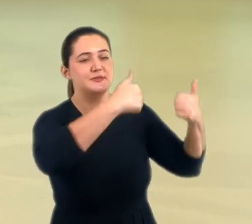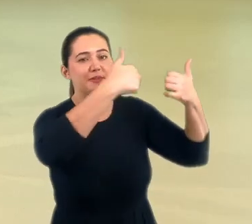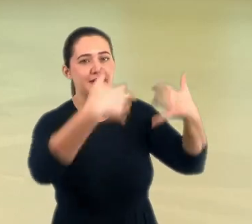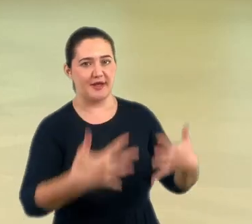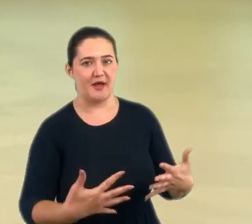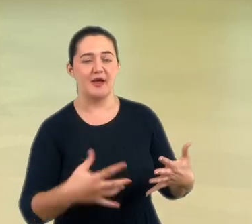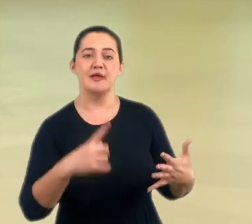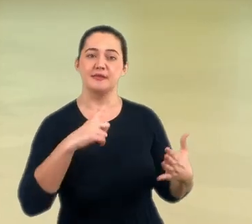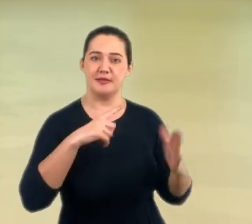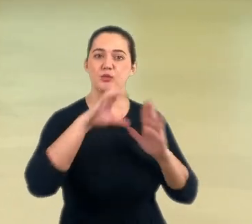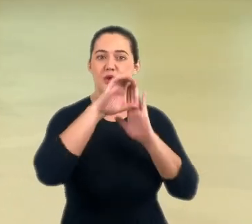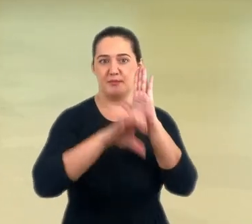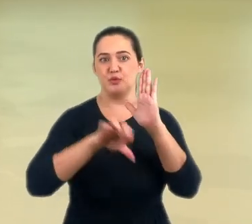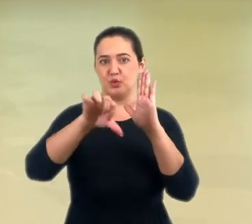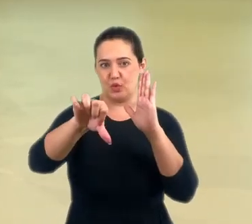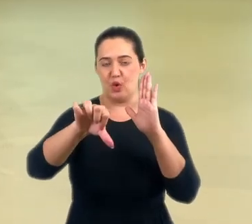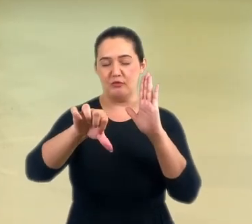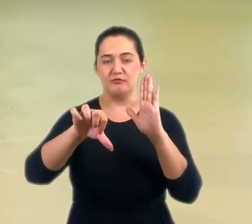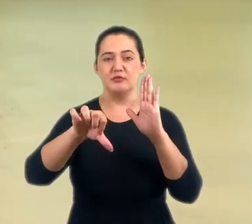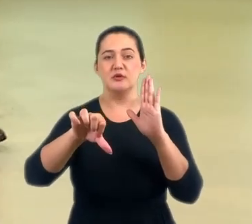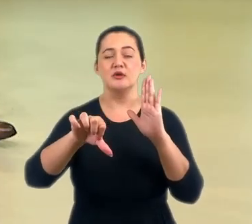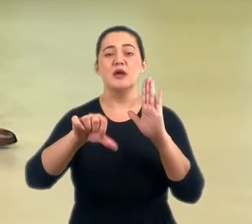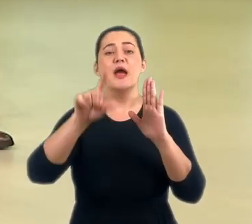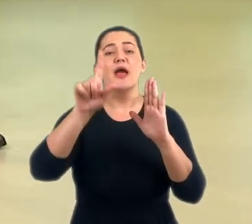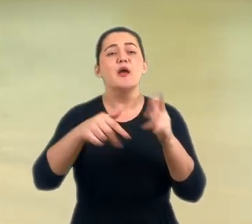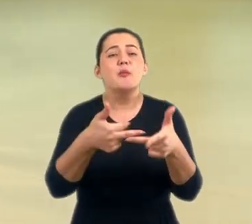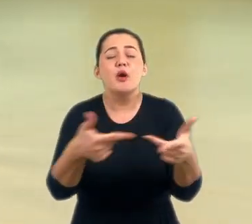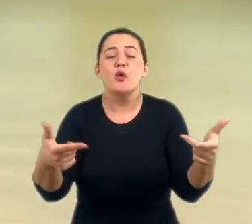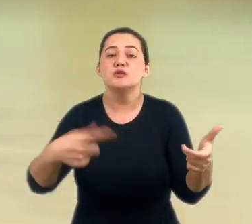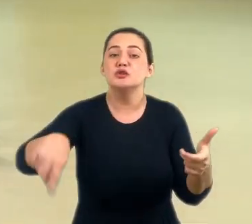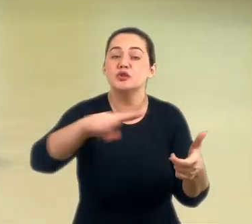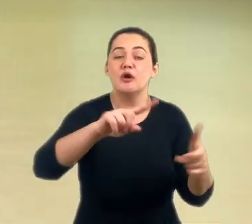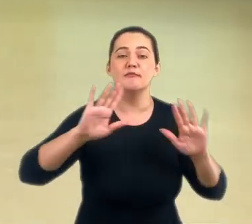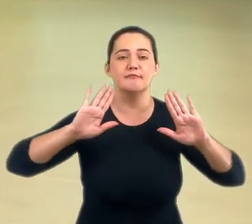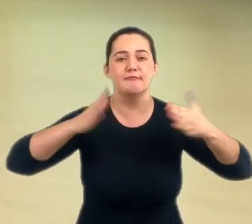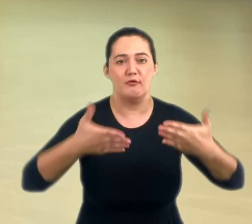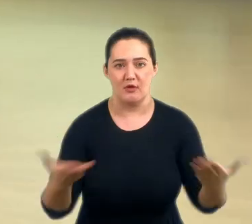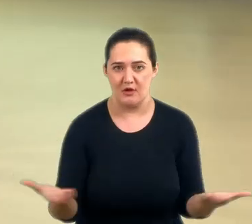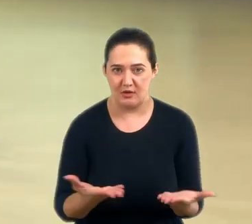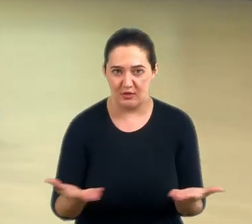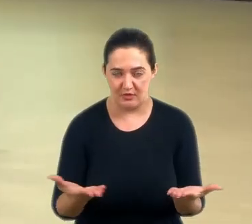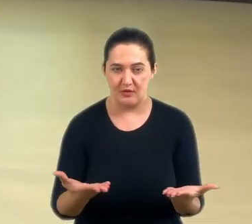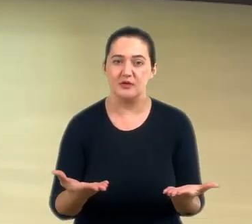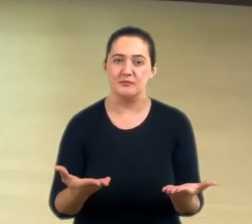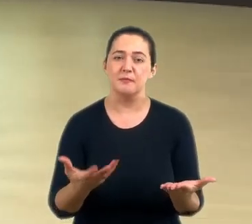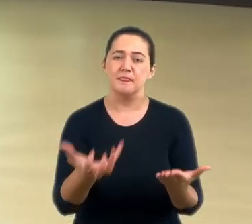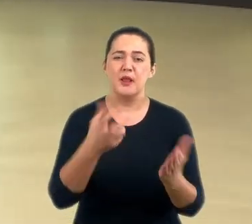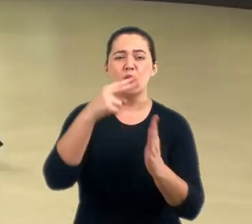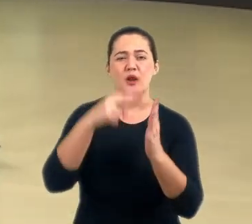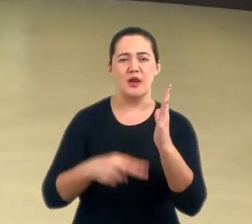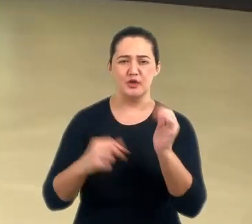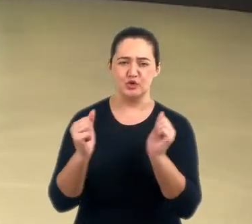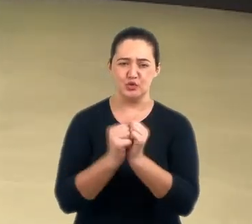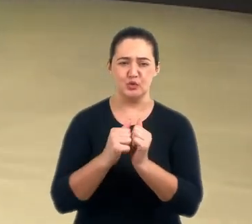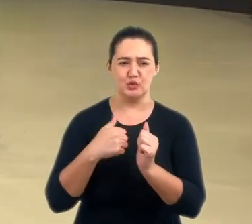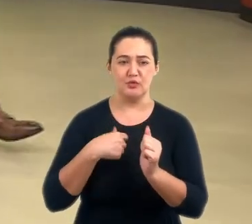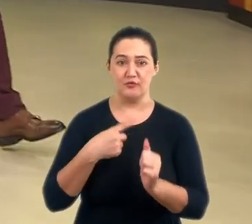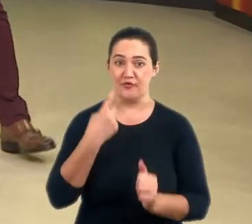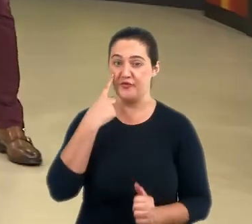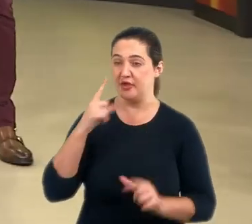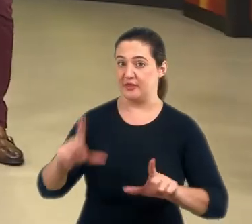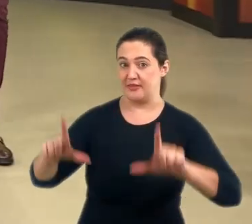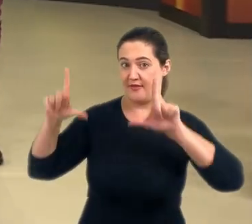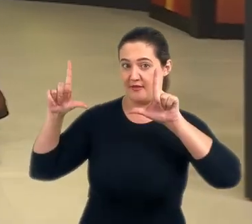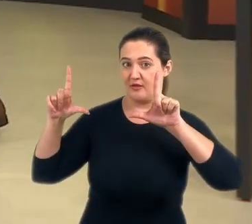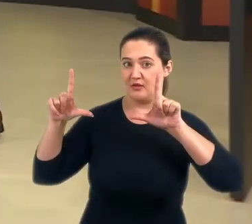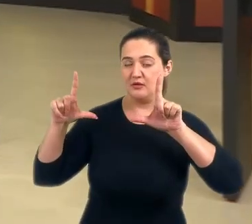da visão, e essa resposta aparece no capítulo 9, é algo que eu quero chamar a sua atenção. Então eu quero que você leia comigo, eu nem vou ler na